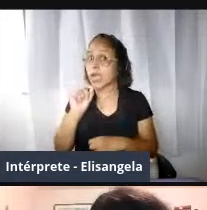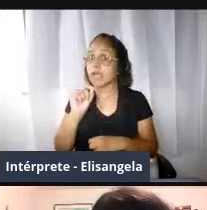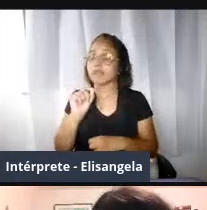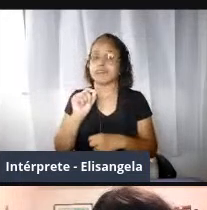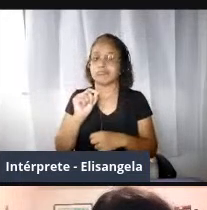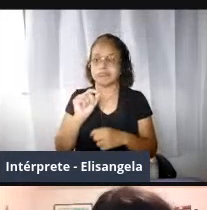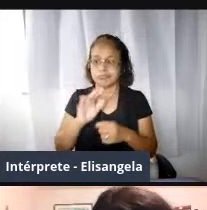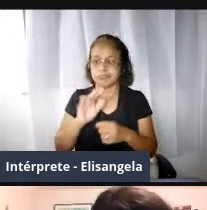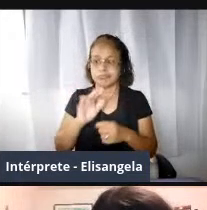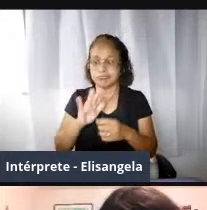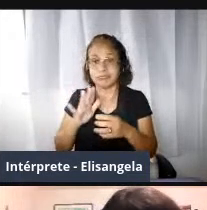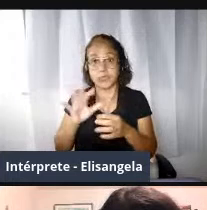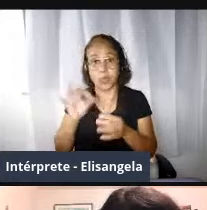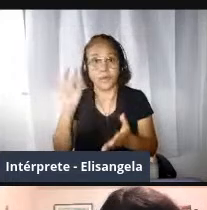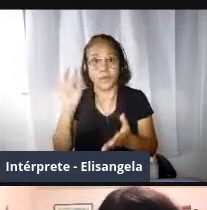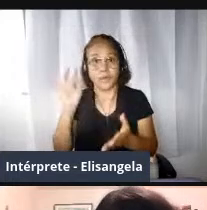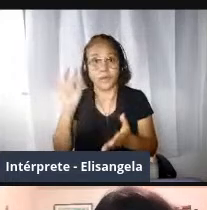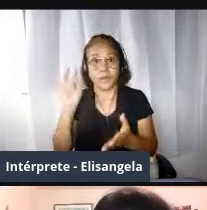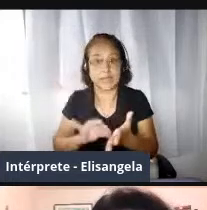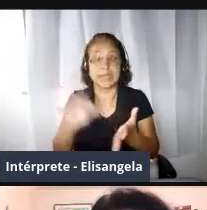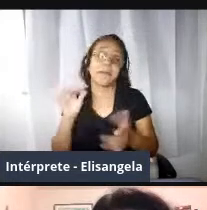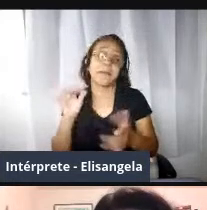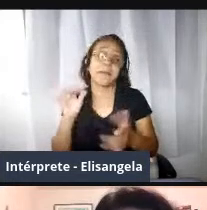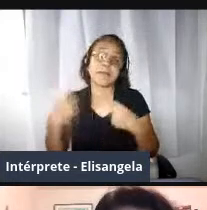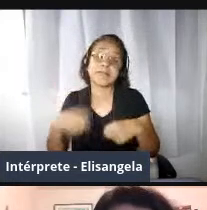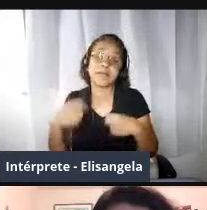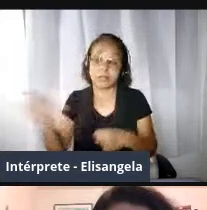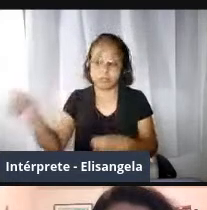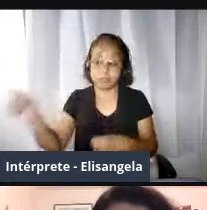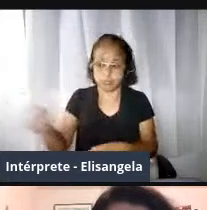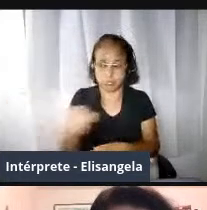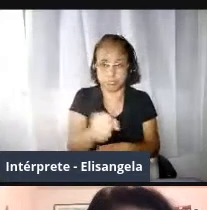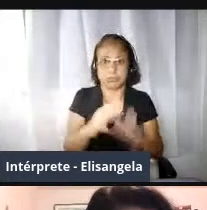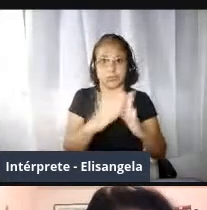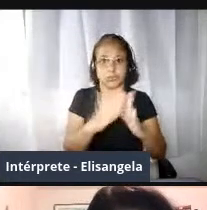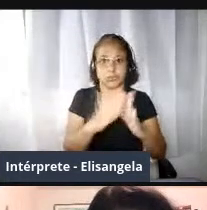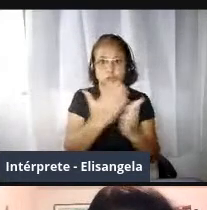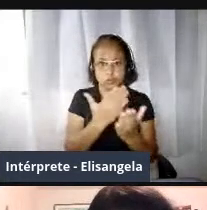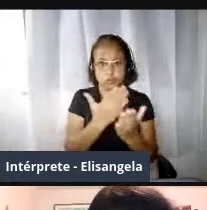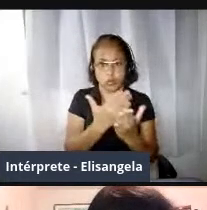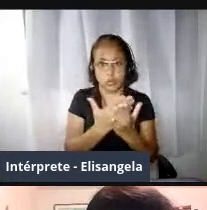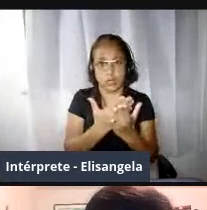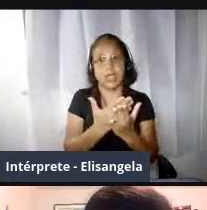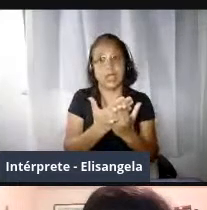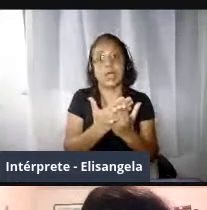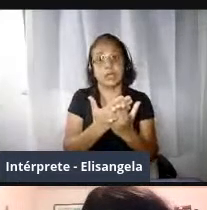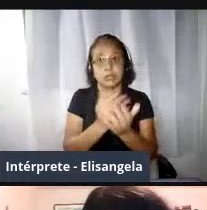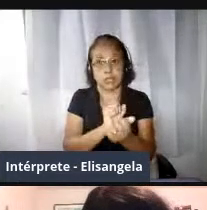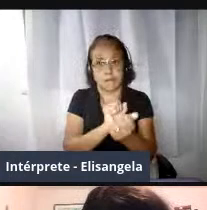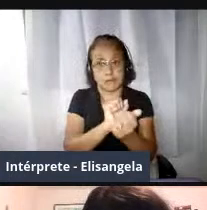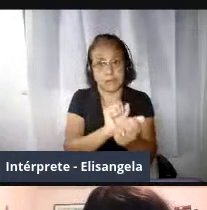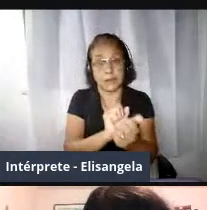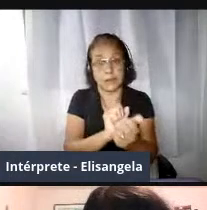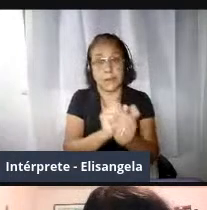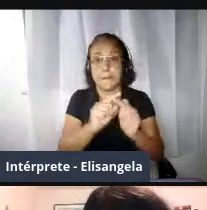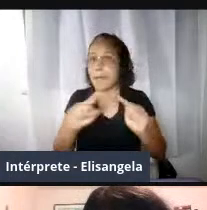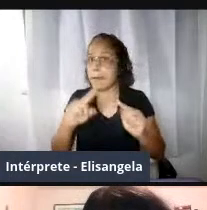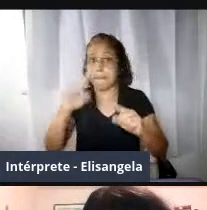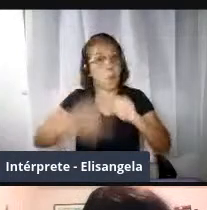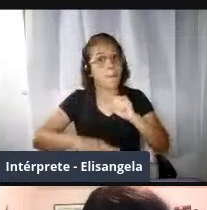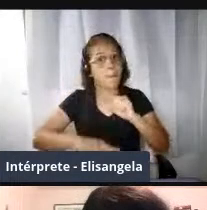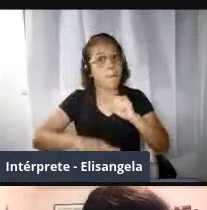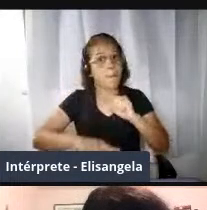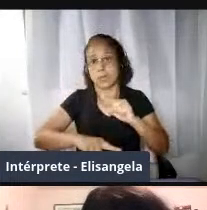oficial escravo, escrava, né, escravizado. Mas não era proibido quem não fosse